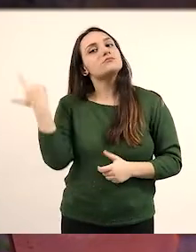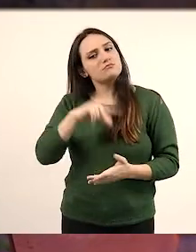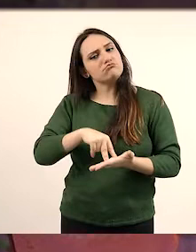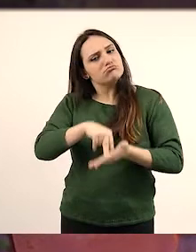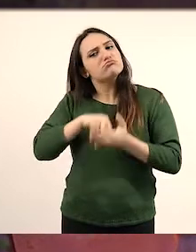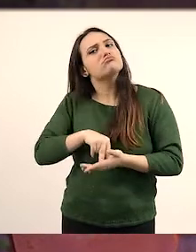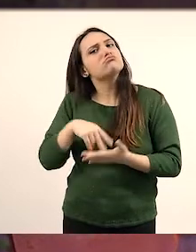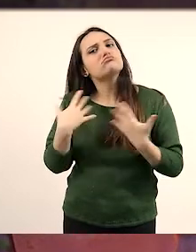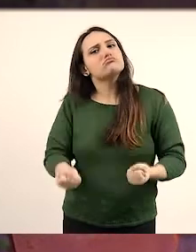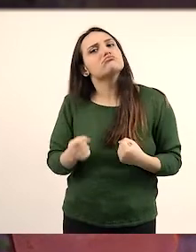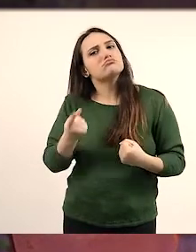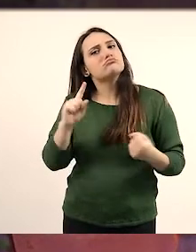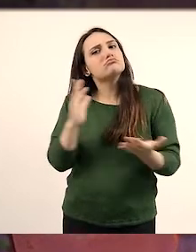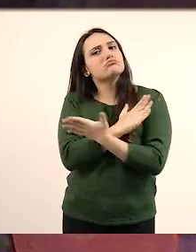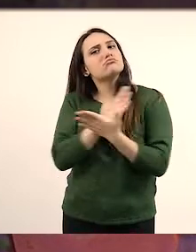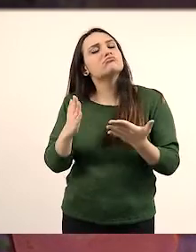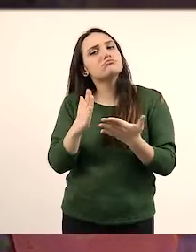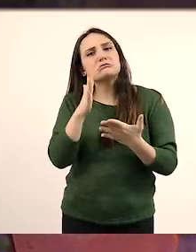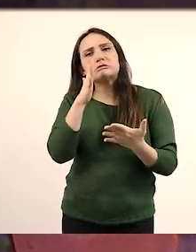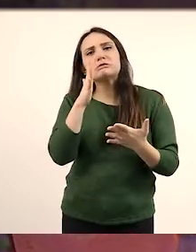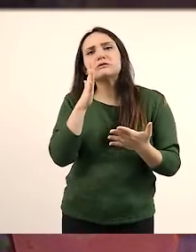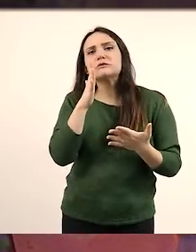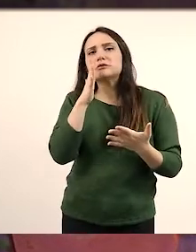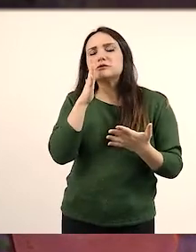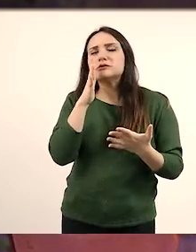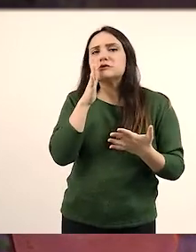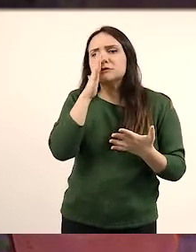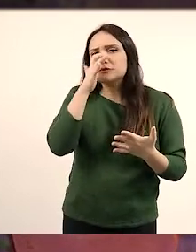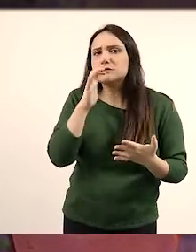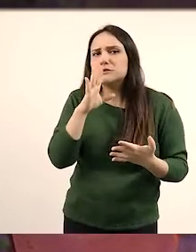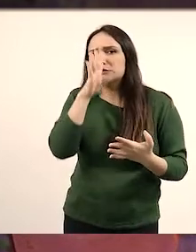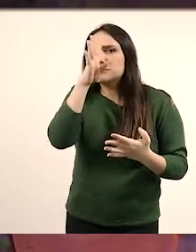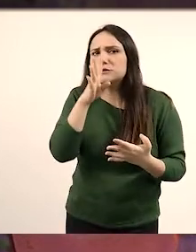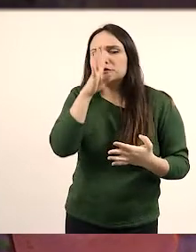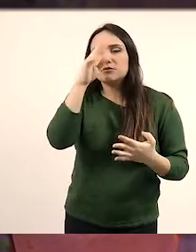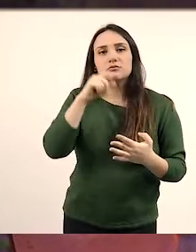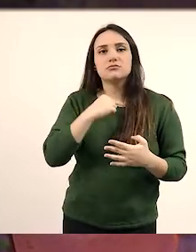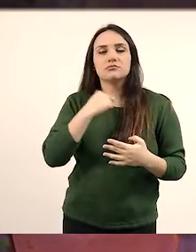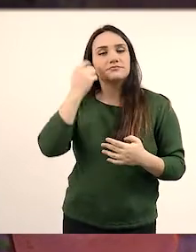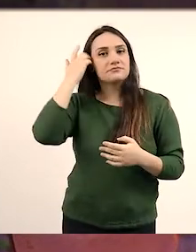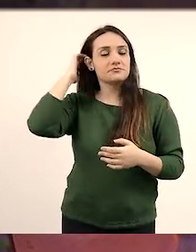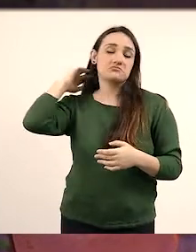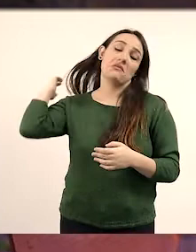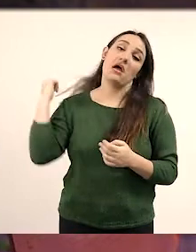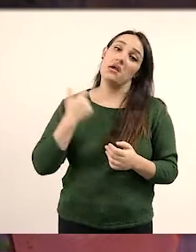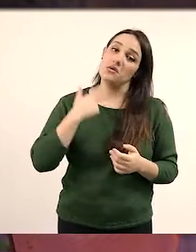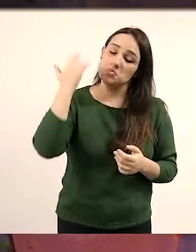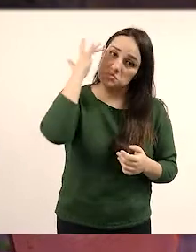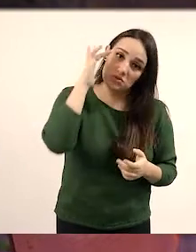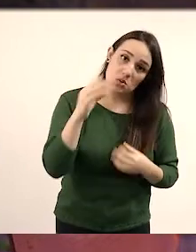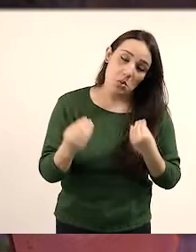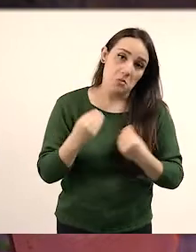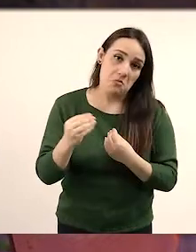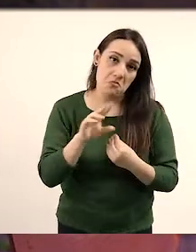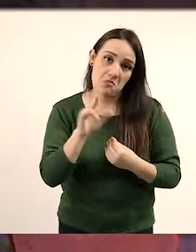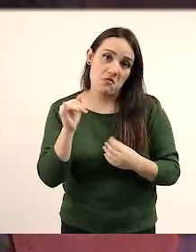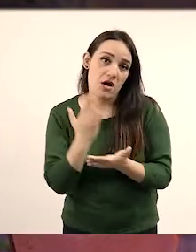resistido bravamente. Nós não sabemos como que vai acabar, como que vai ser o